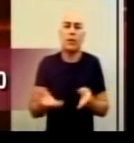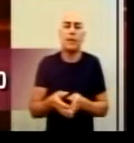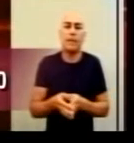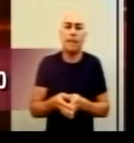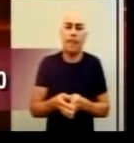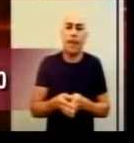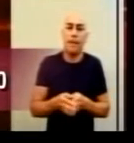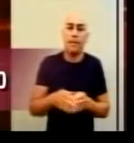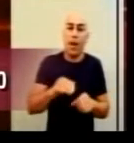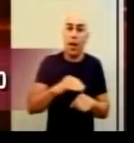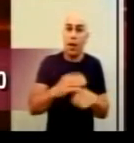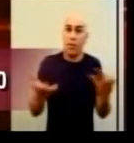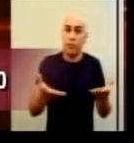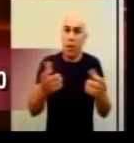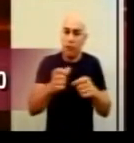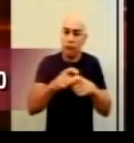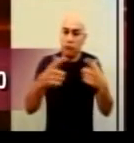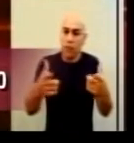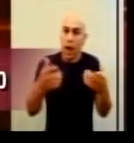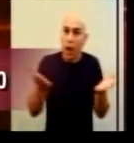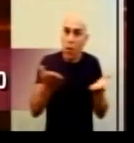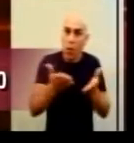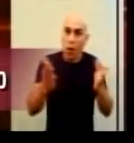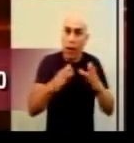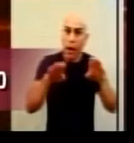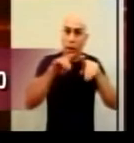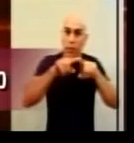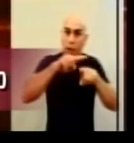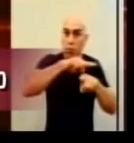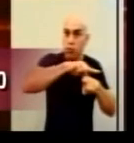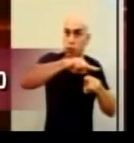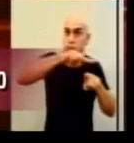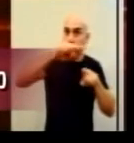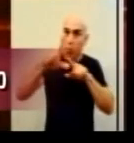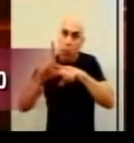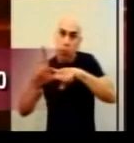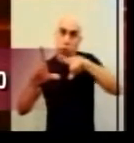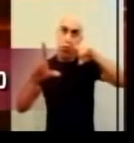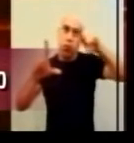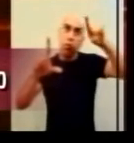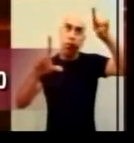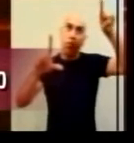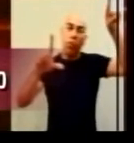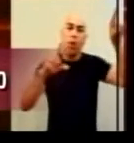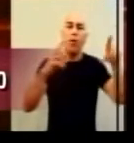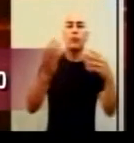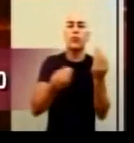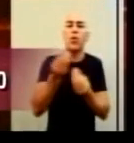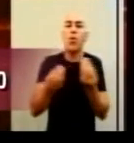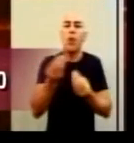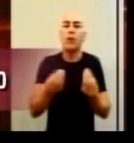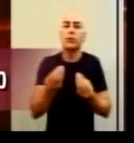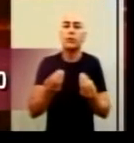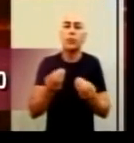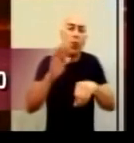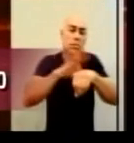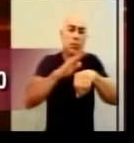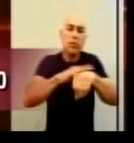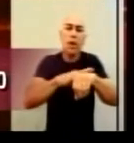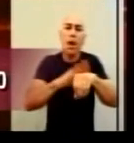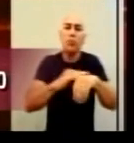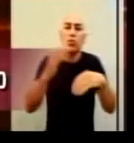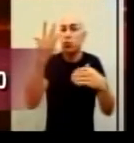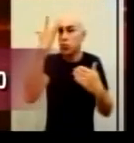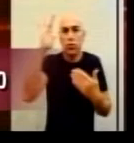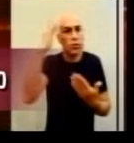estamos muito provavelmente mesmo vivendo o pico da doença, né? E esse pico, quanto tempo ele vai levar, né? Então isso a